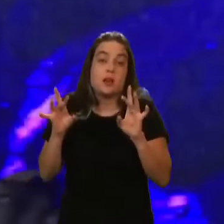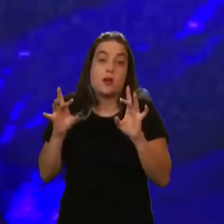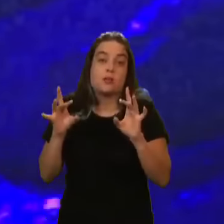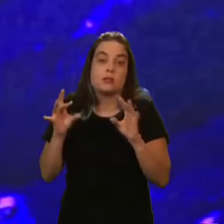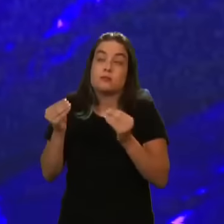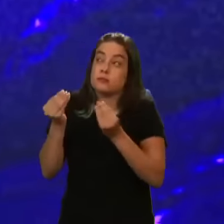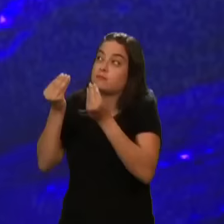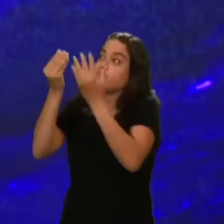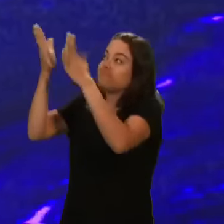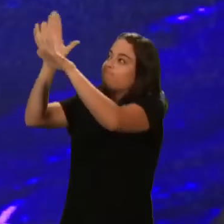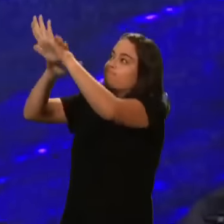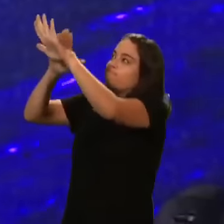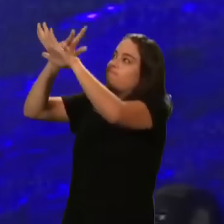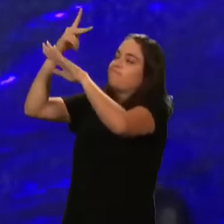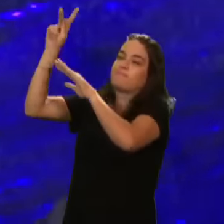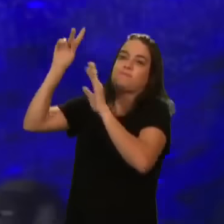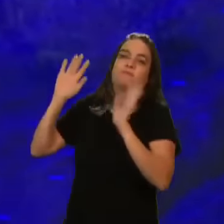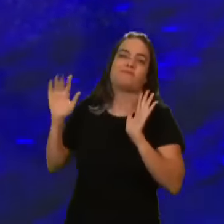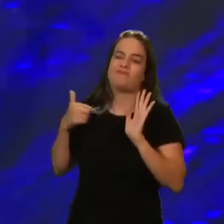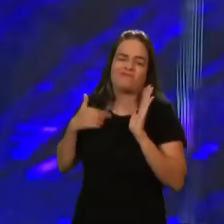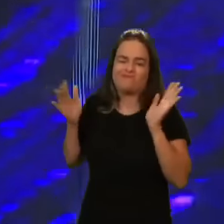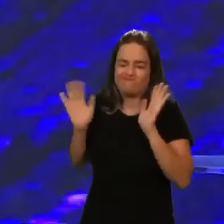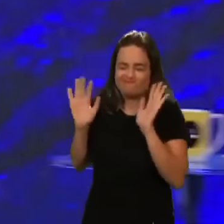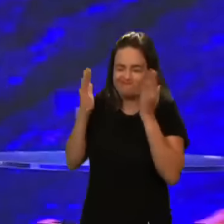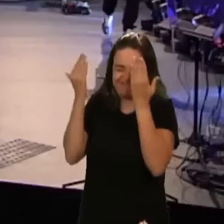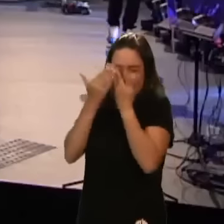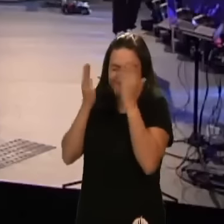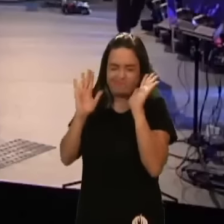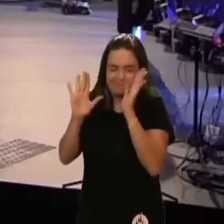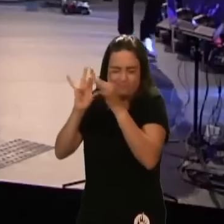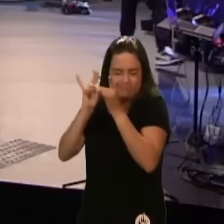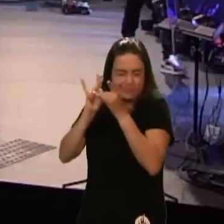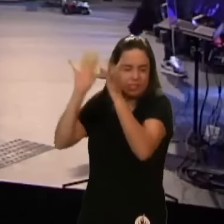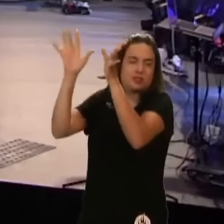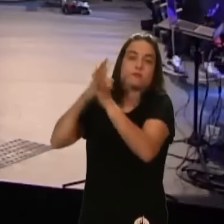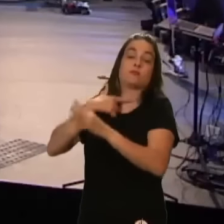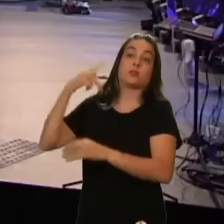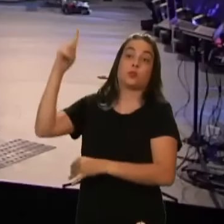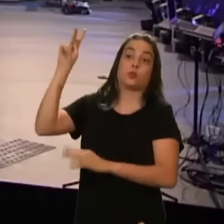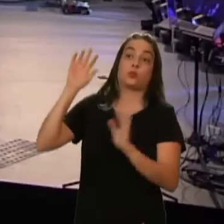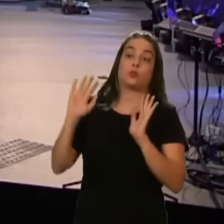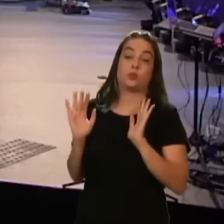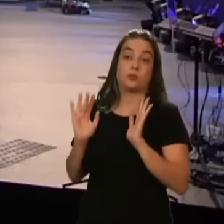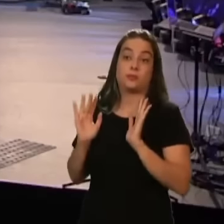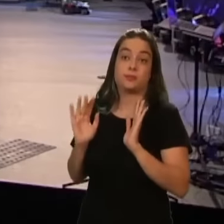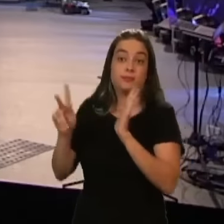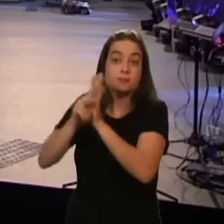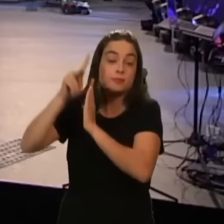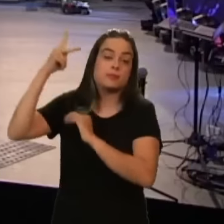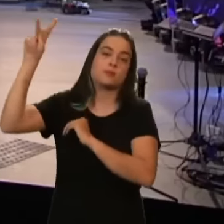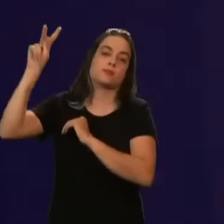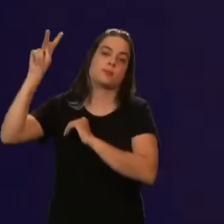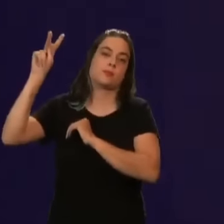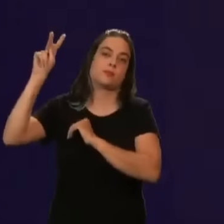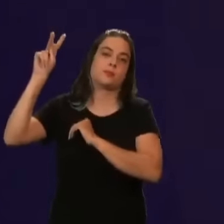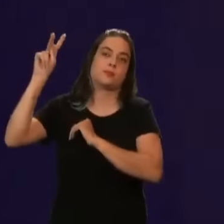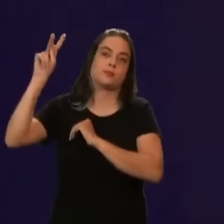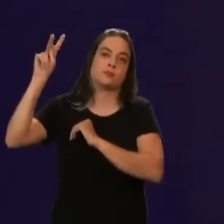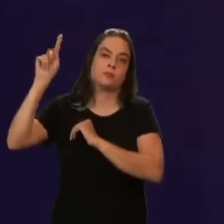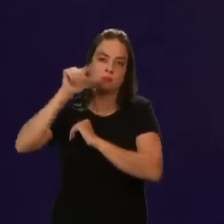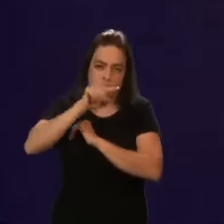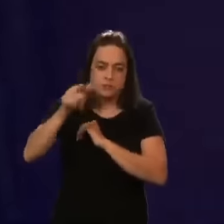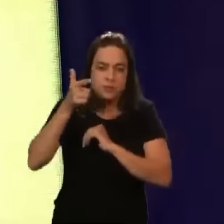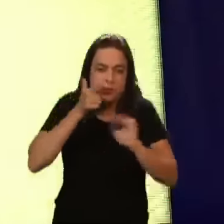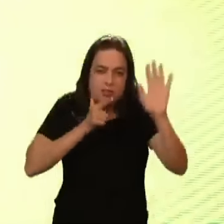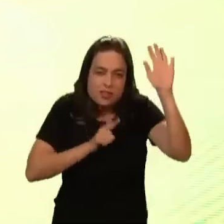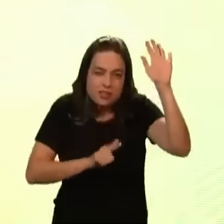Deus, está com o Senhor agora, eu estou até saindo, porque eu não quero nem ver o que, que o Senhor vai fazer, não. Tchau, fica aí, é do Senhor. Quem consegue fazer